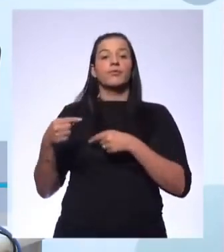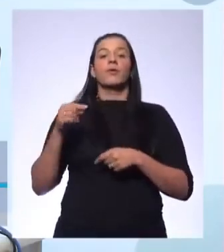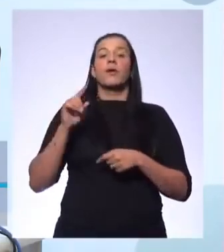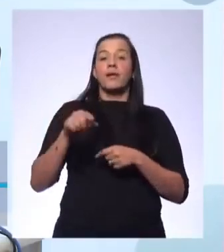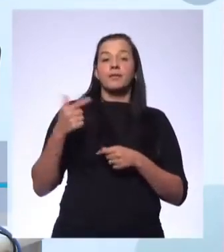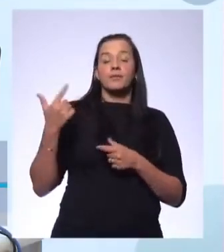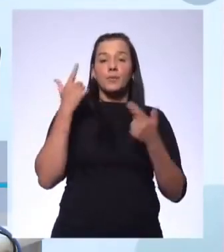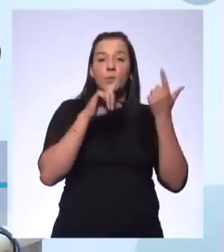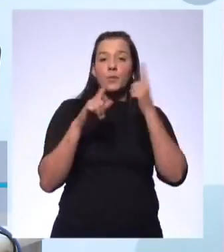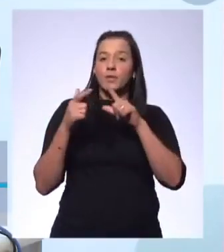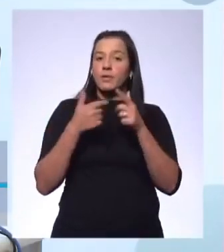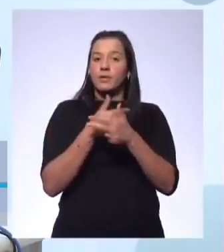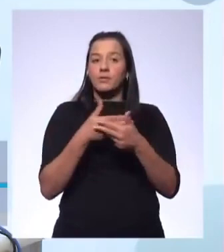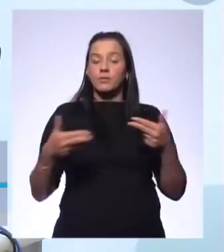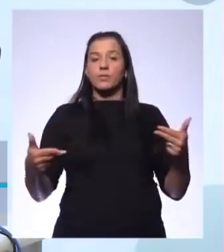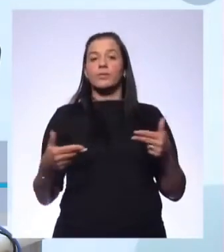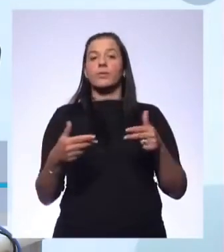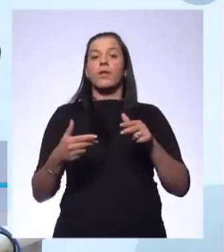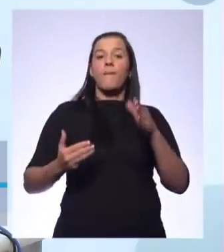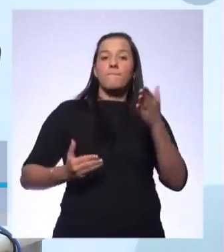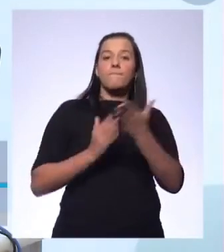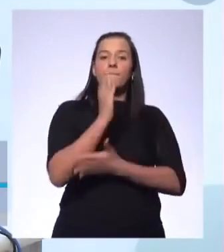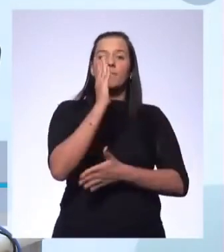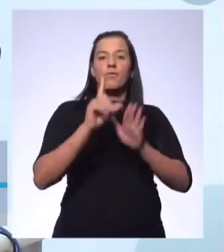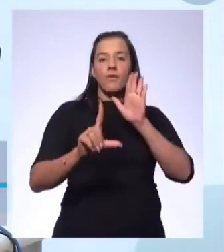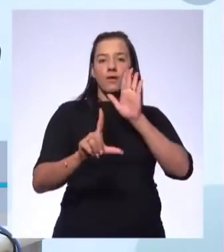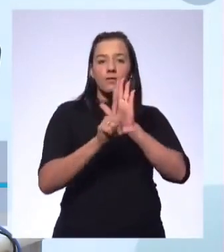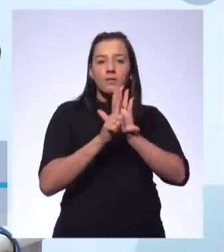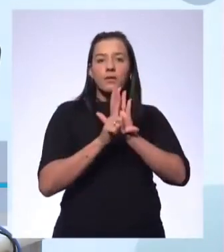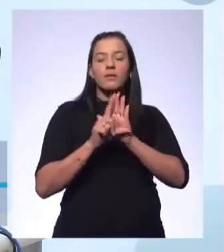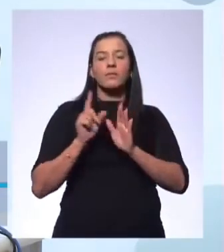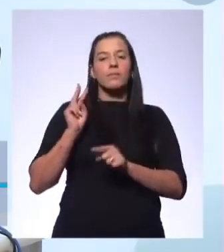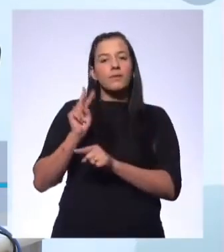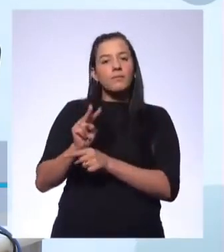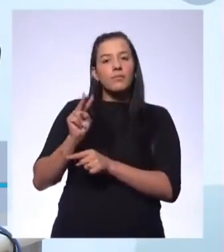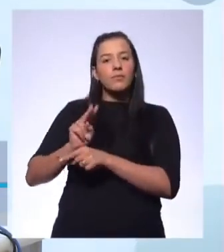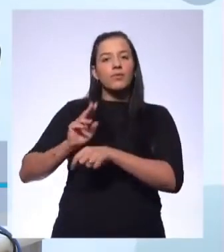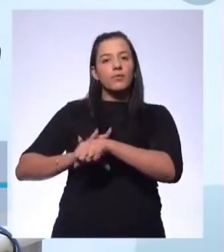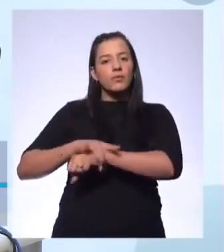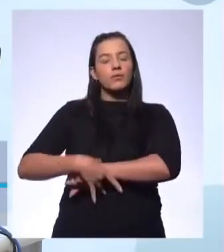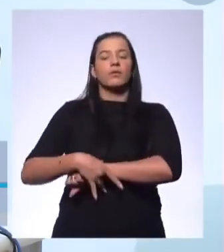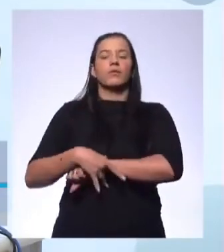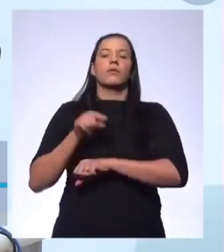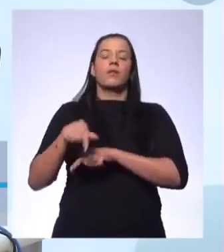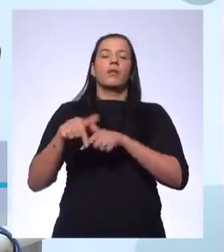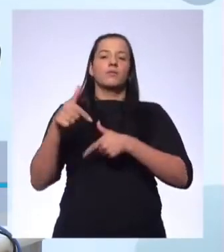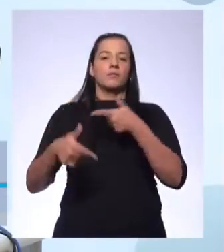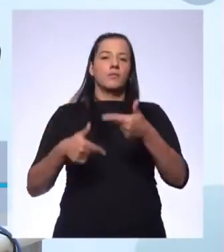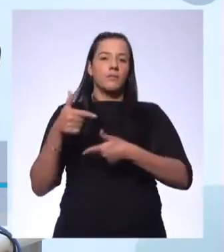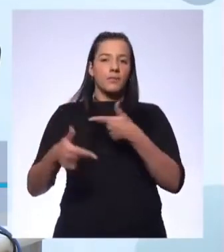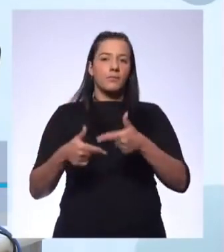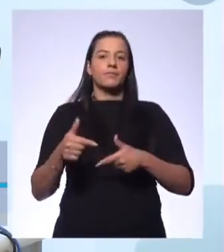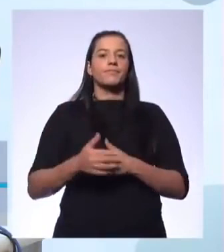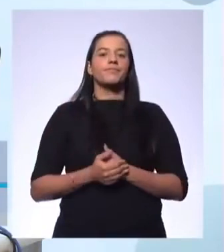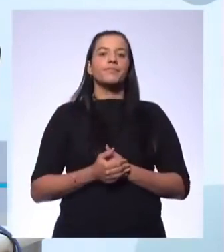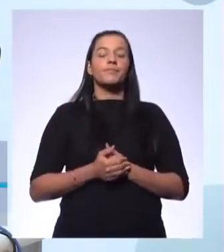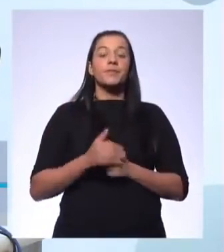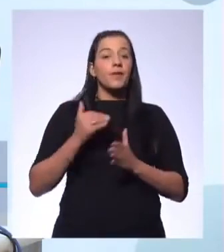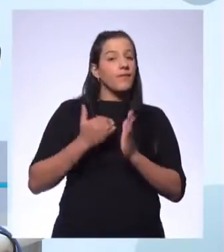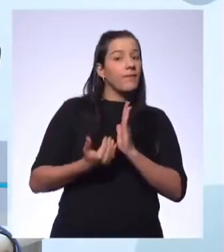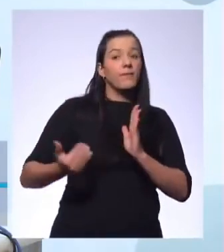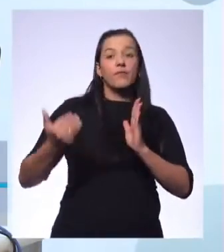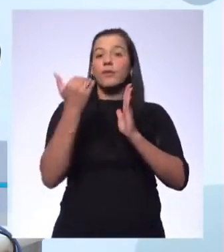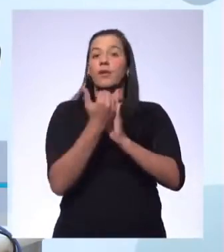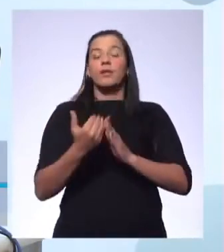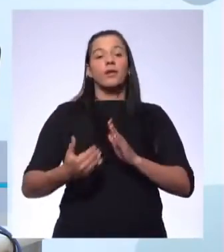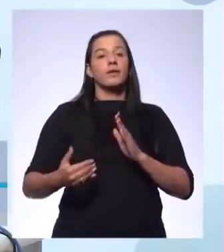conseguem propor e, quem sabe, aprovar leis que vão proteger os trabalhadores. Então, é um movimento que vai além de greve,